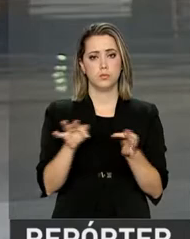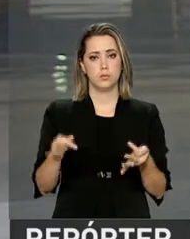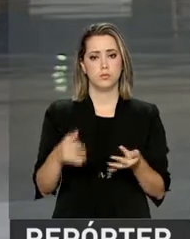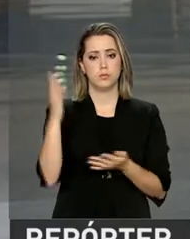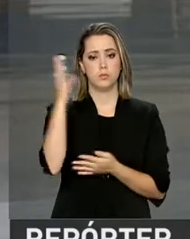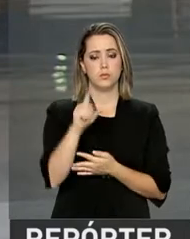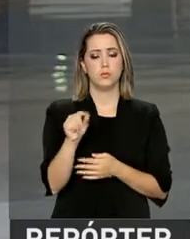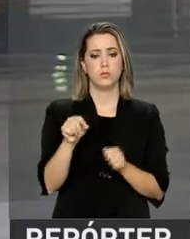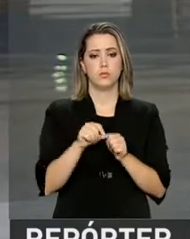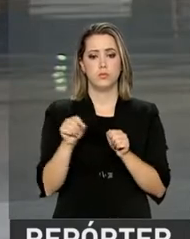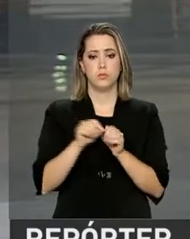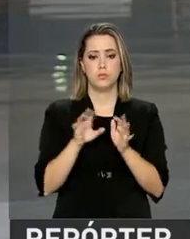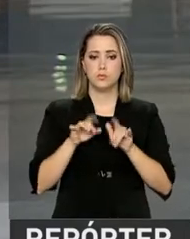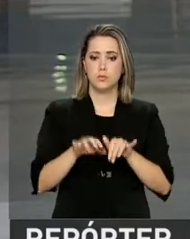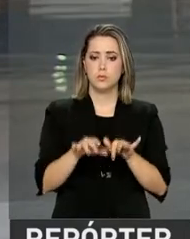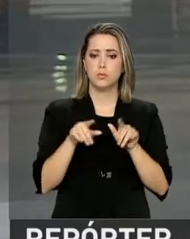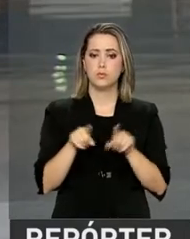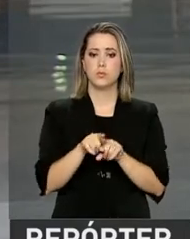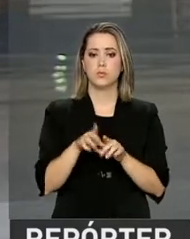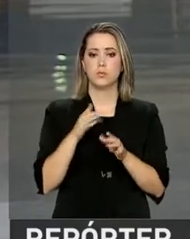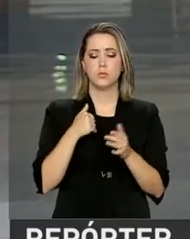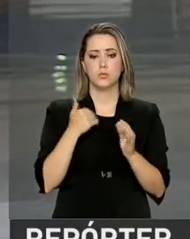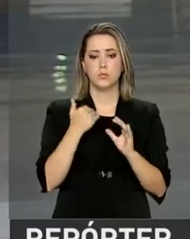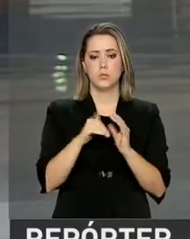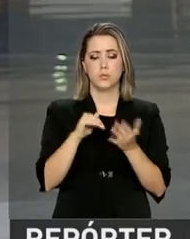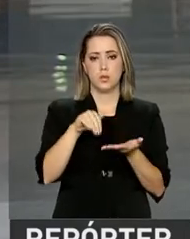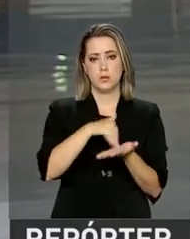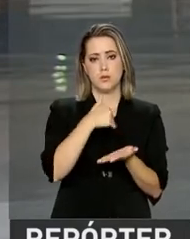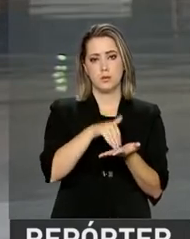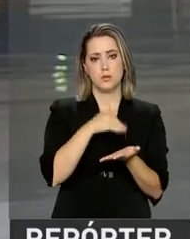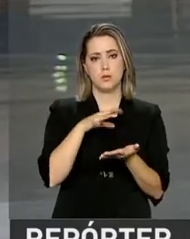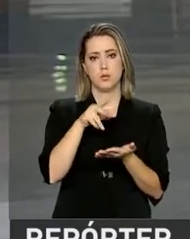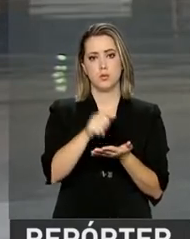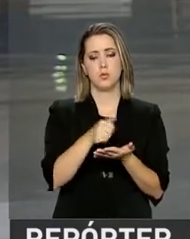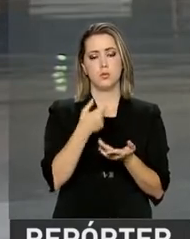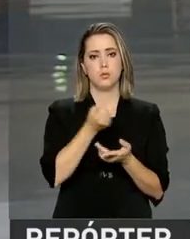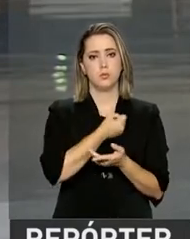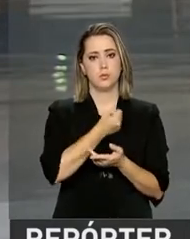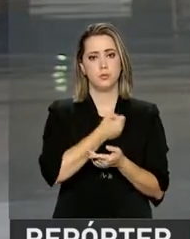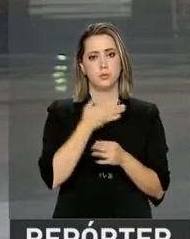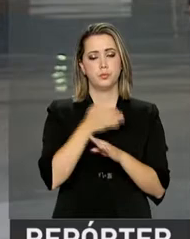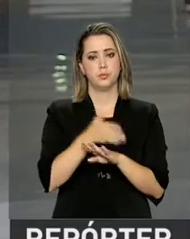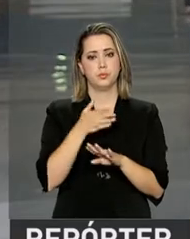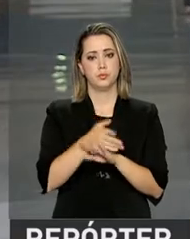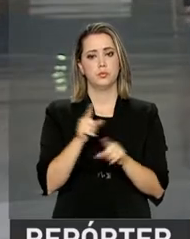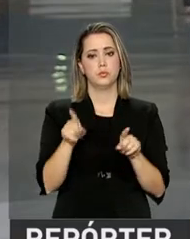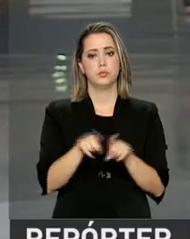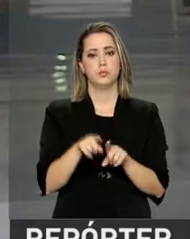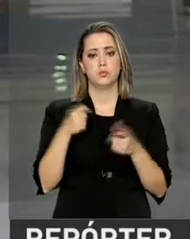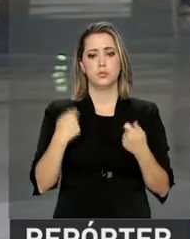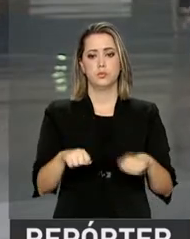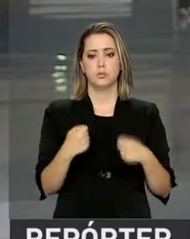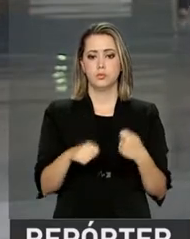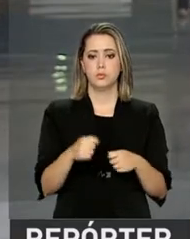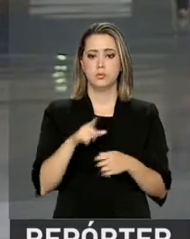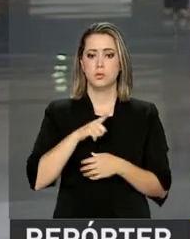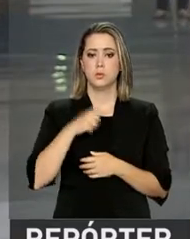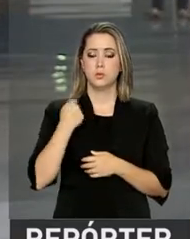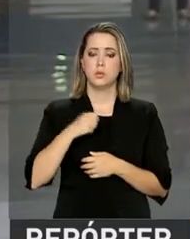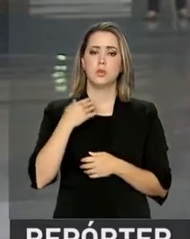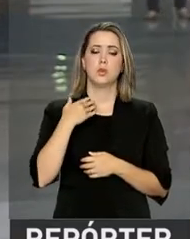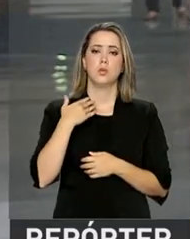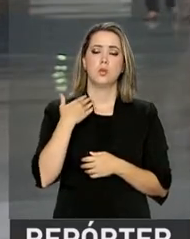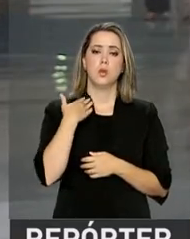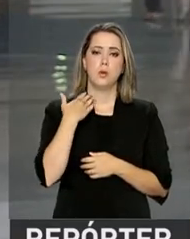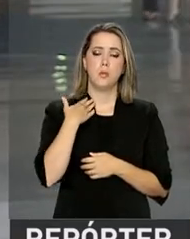fazer o cadastro os dados de acesso e ele também deve ter conta em um dos